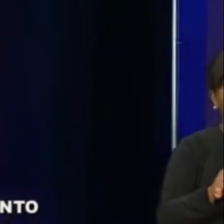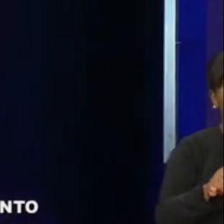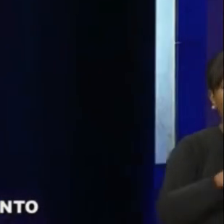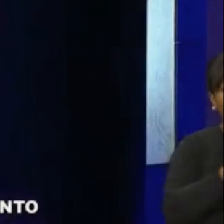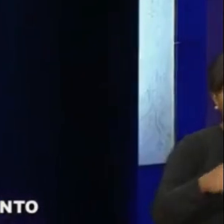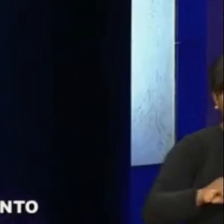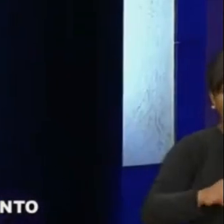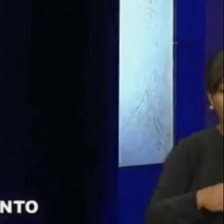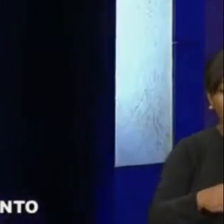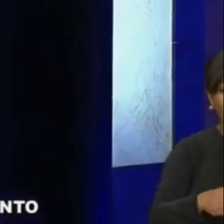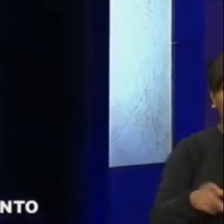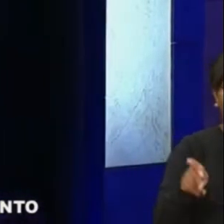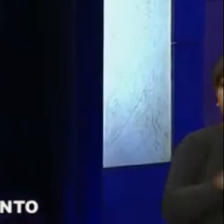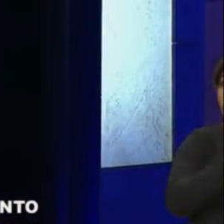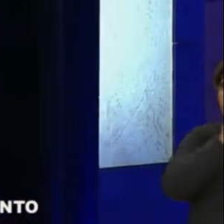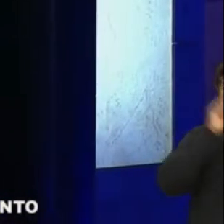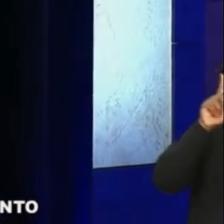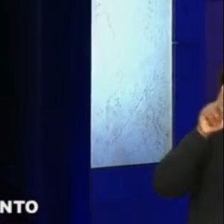te escolheu.